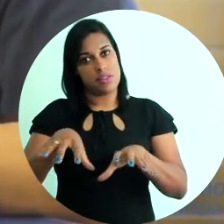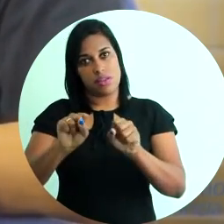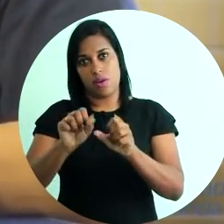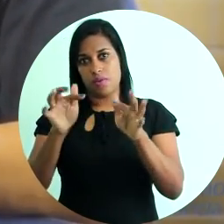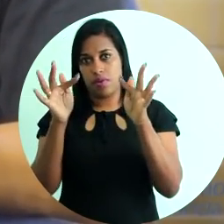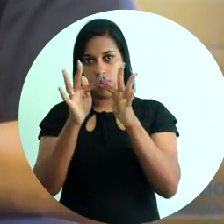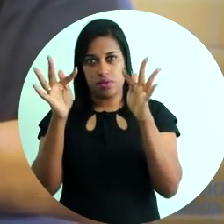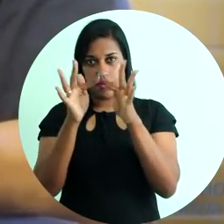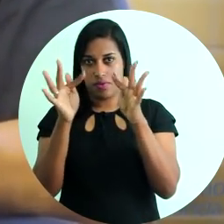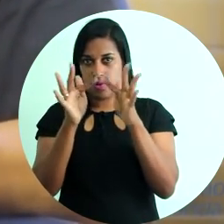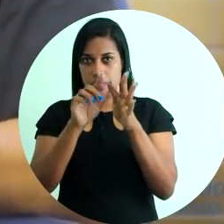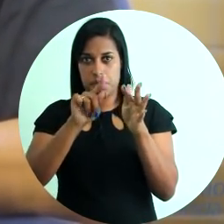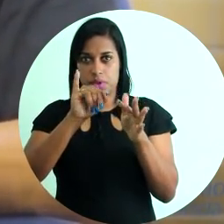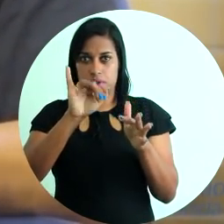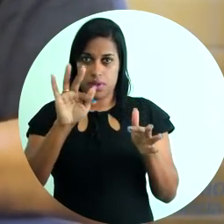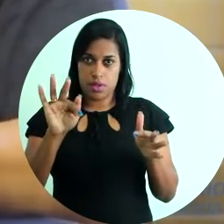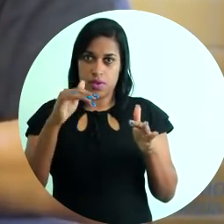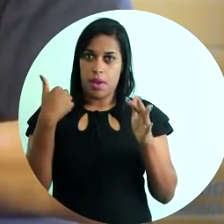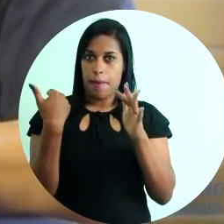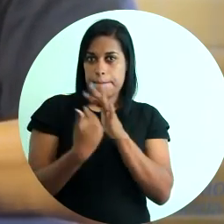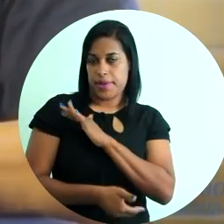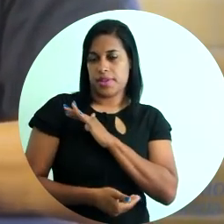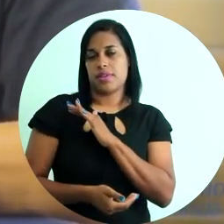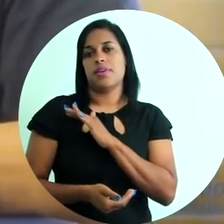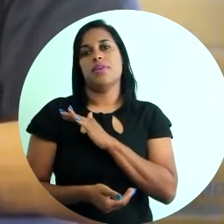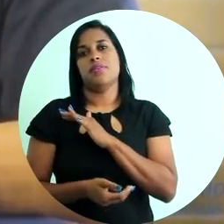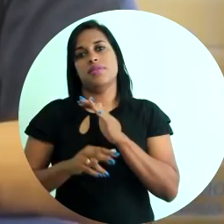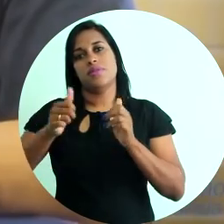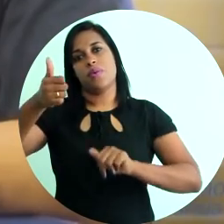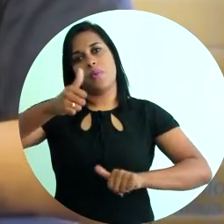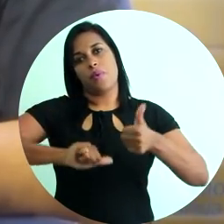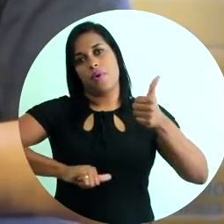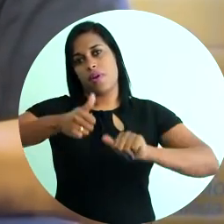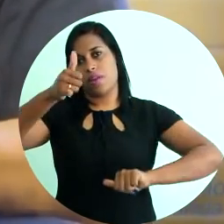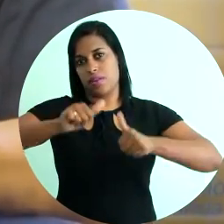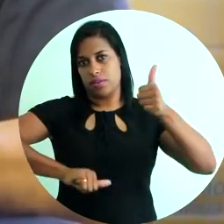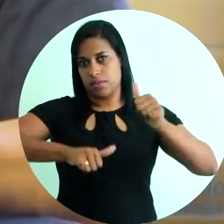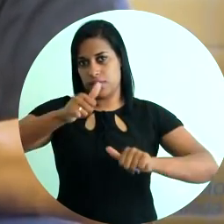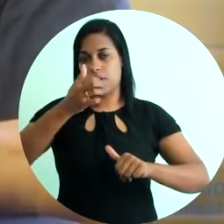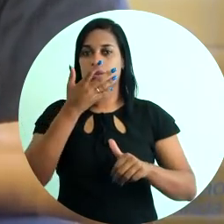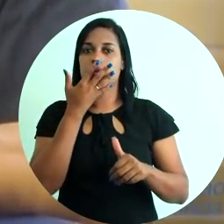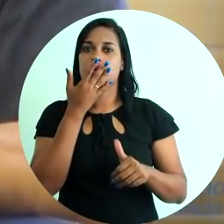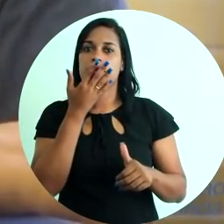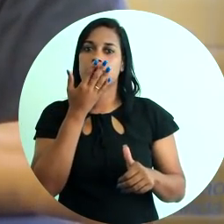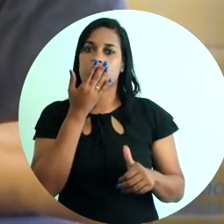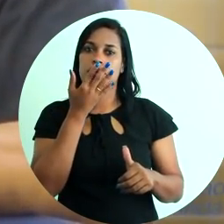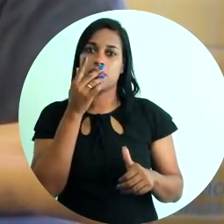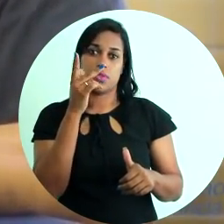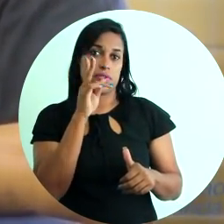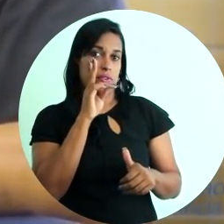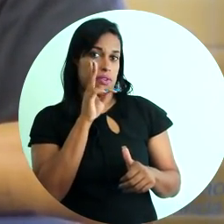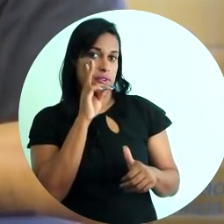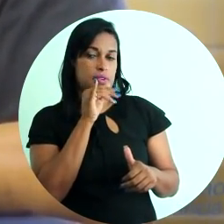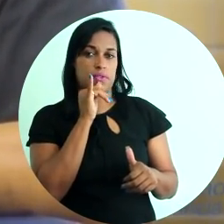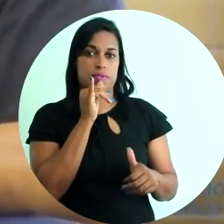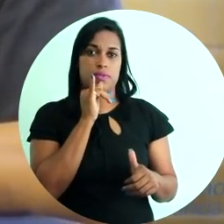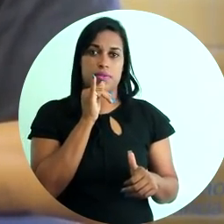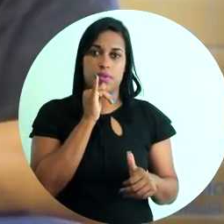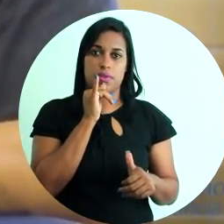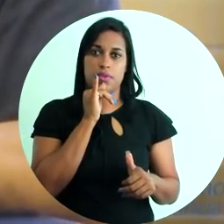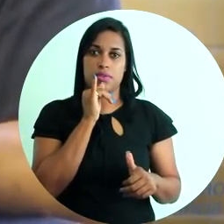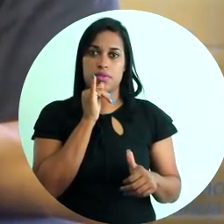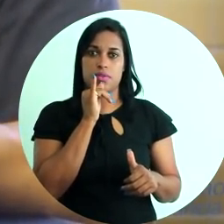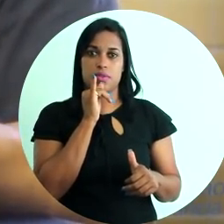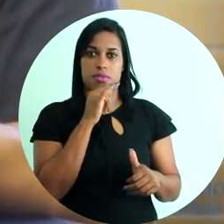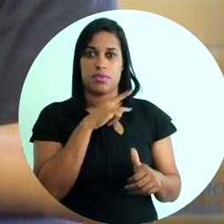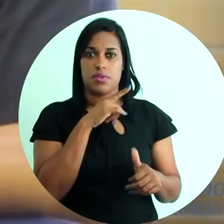no formato GIF vai ter uma perda considerável de qualidade em relação às cores. Você vai ver, por exemplo, principalmente nas partes onde